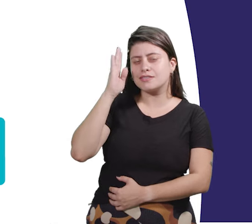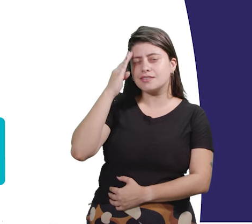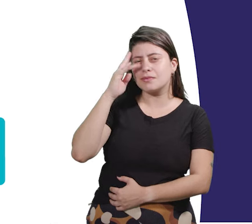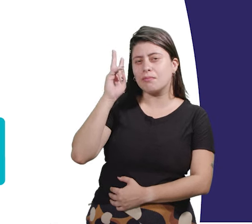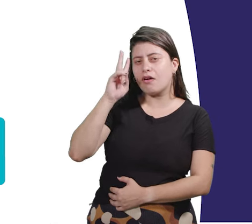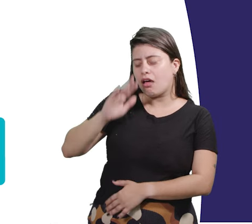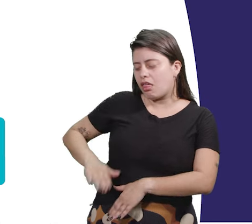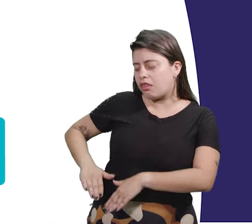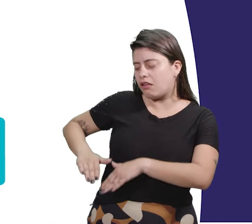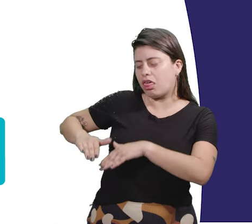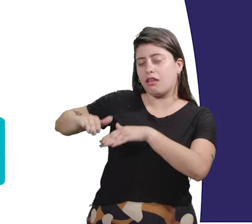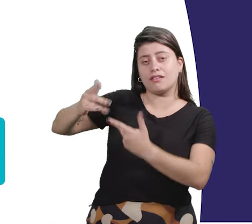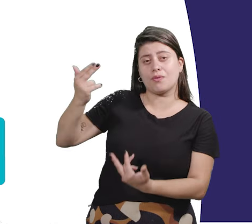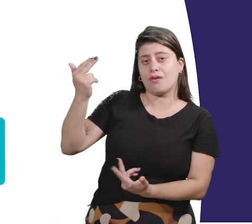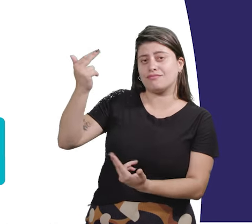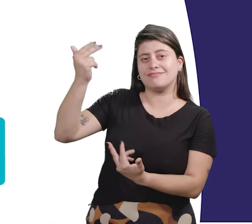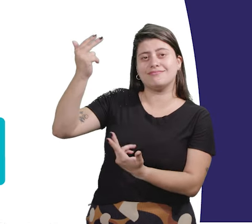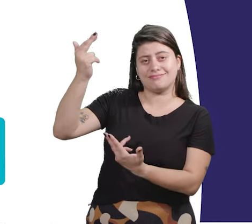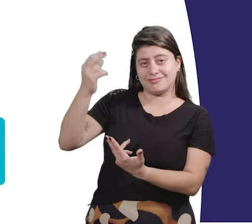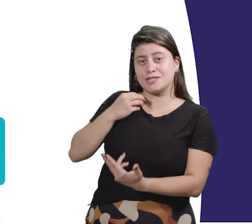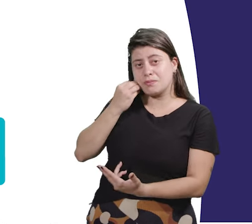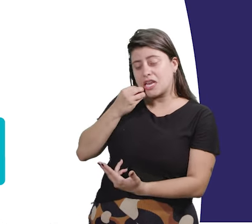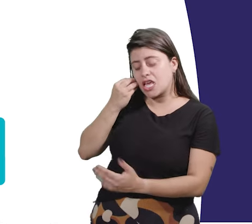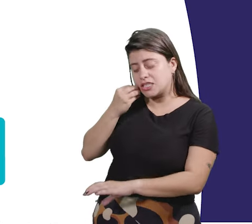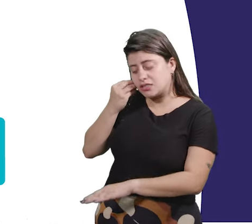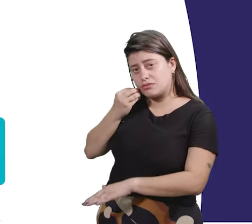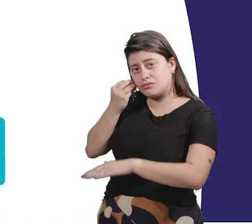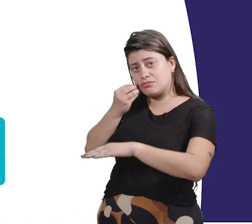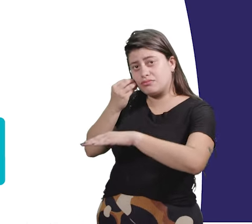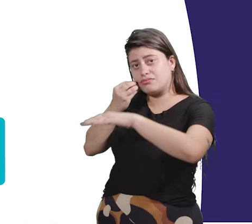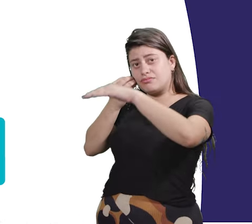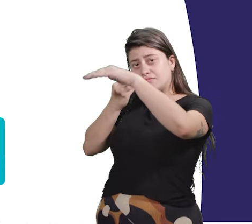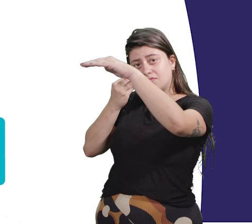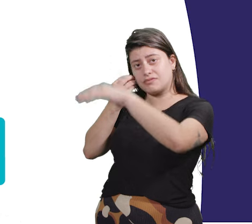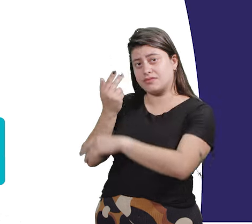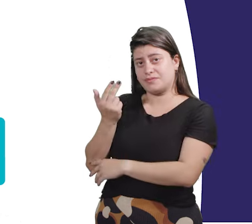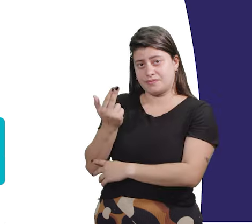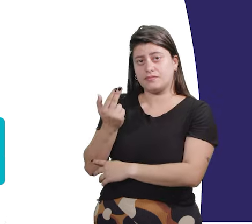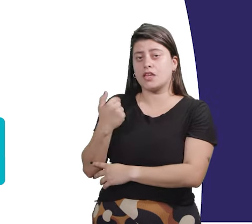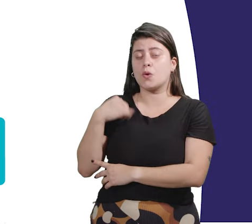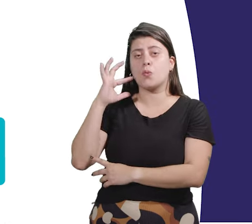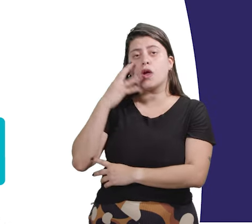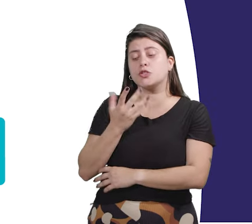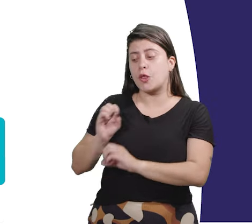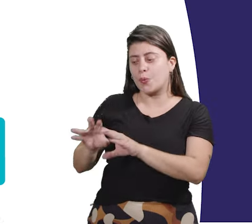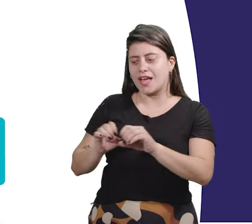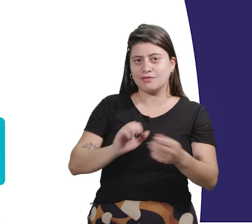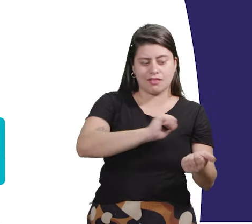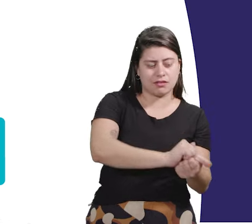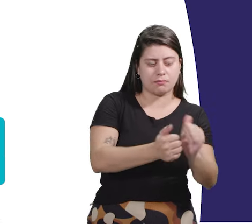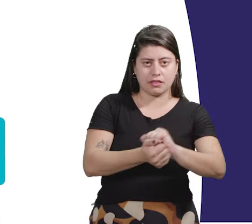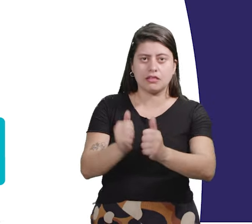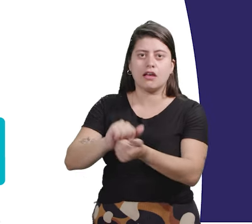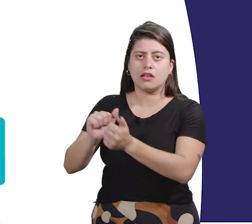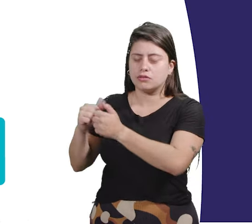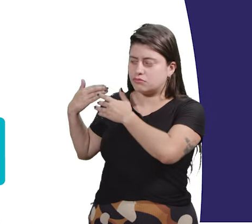um, mas eu acredito que o formato de educação ele vai de acordo com o tempo, mas a gente vê hoje que